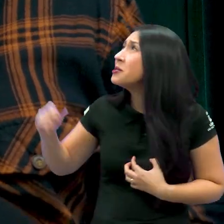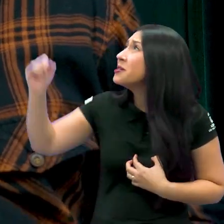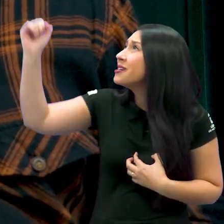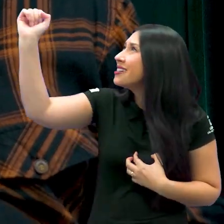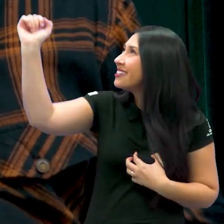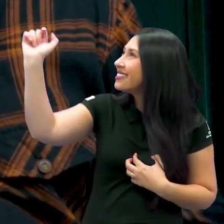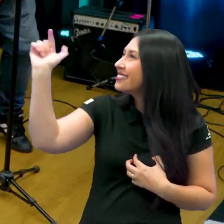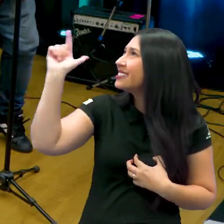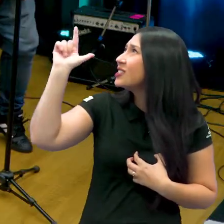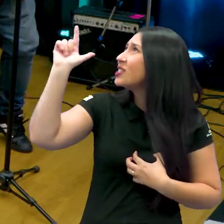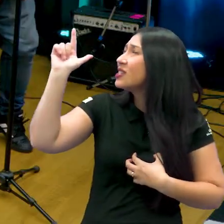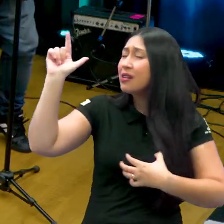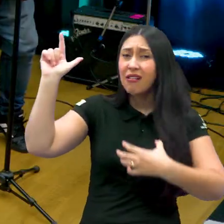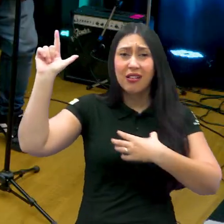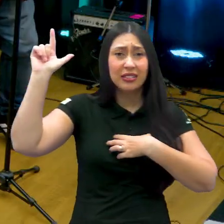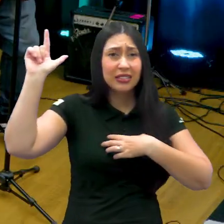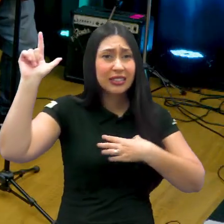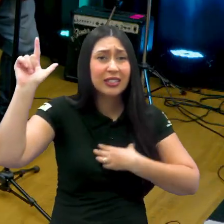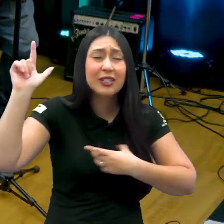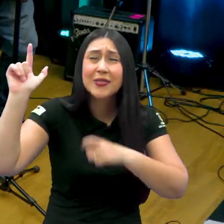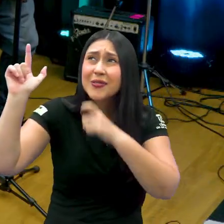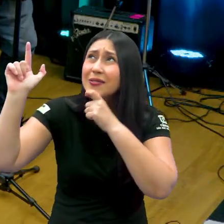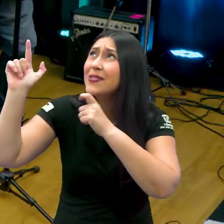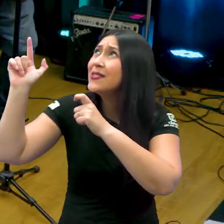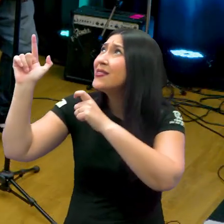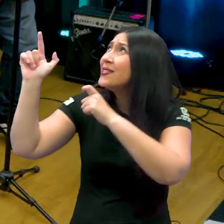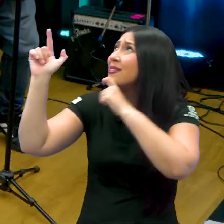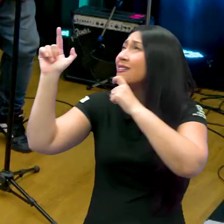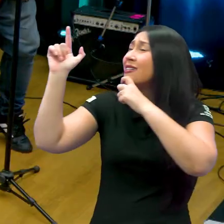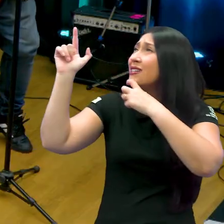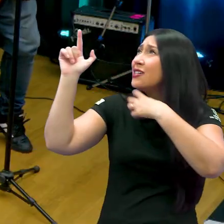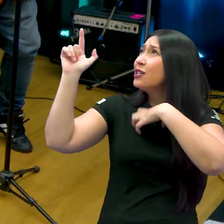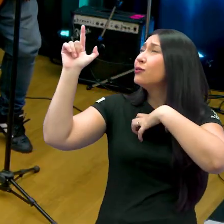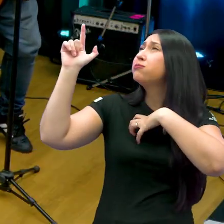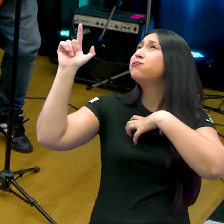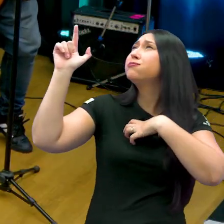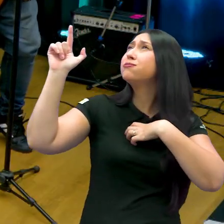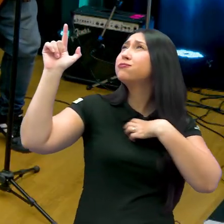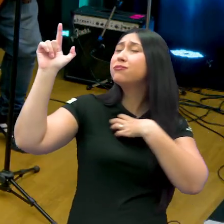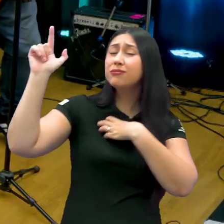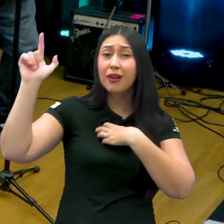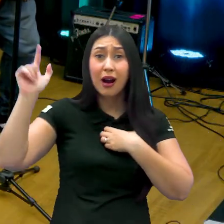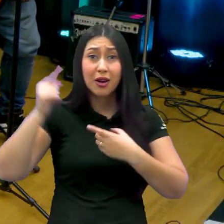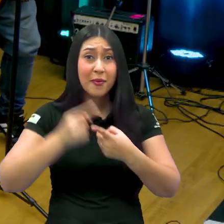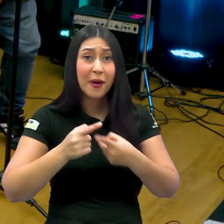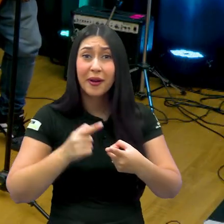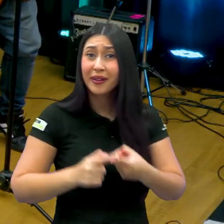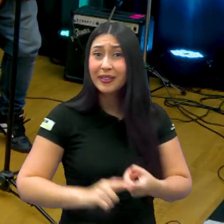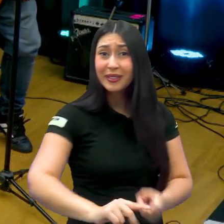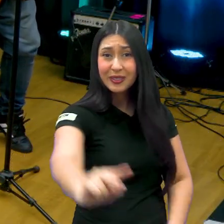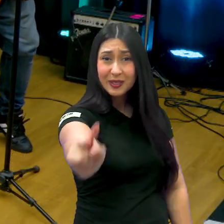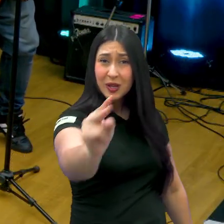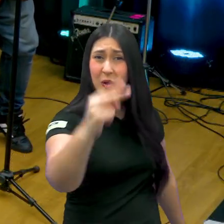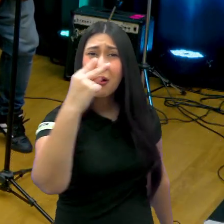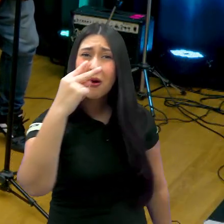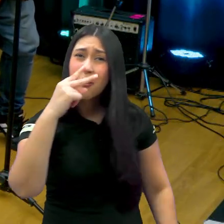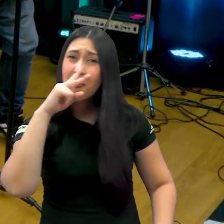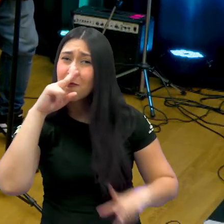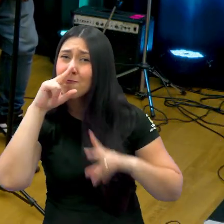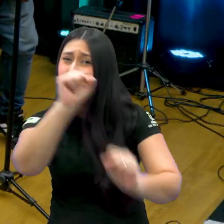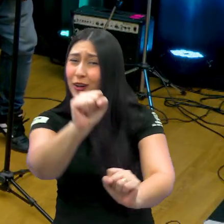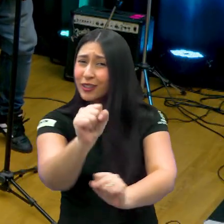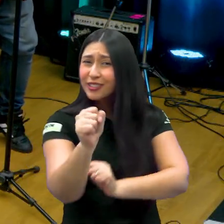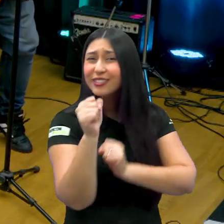Tava calor naquele dia. Eu senti frio ao seu